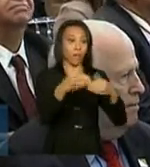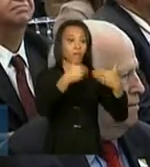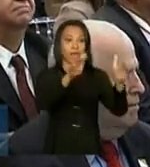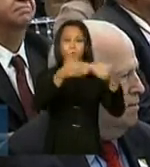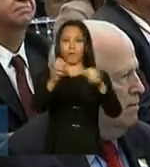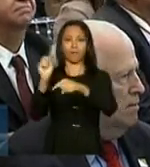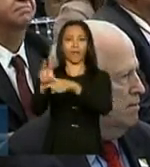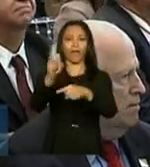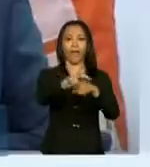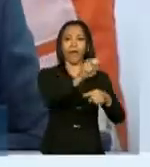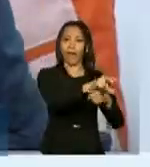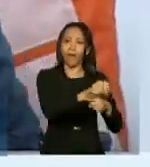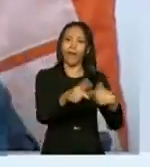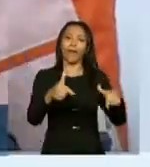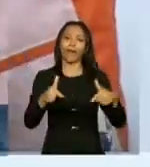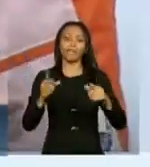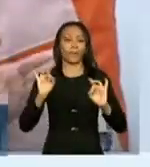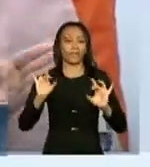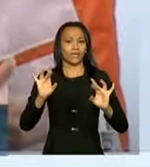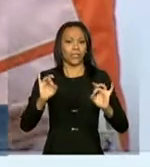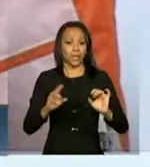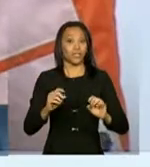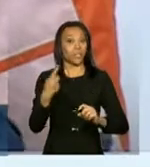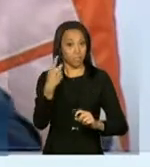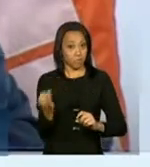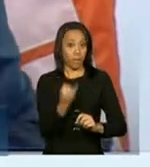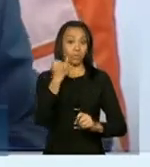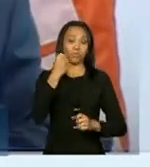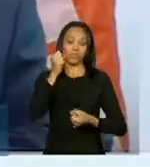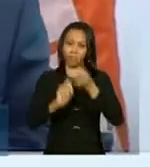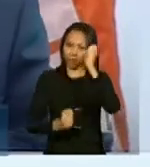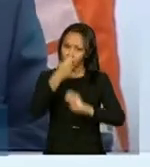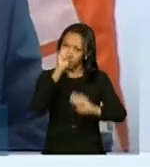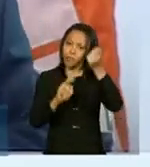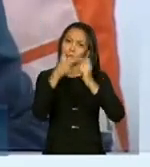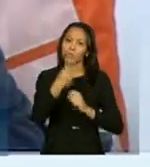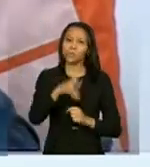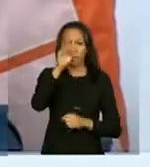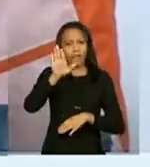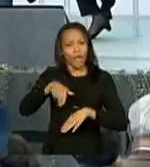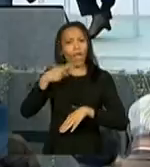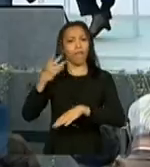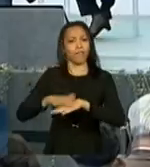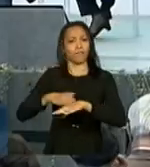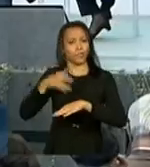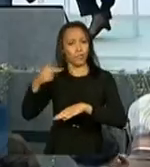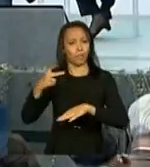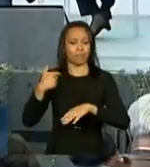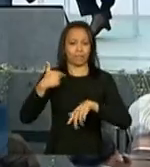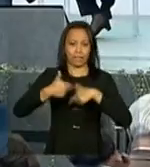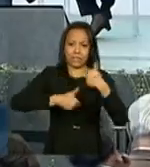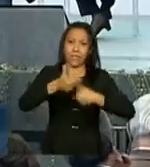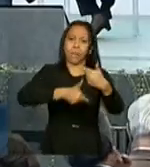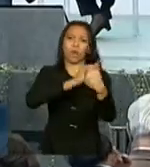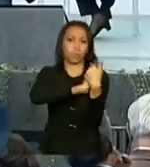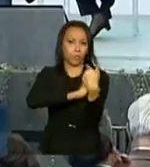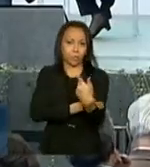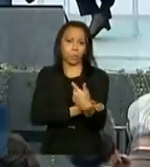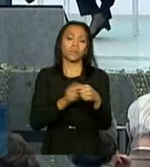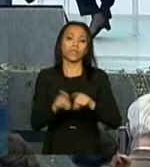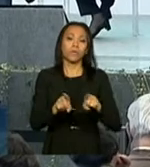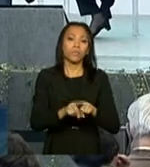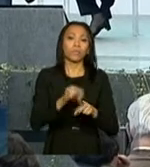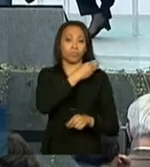tão necessários para a indústria nacional, que tem sido o trabalho de Vossa Excelência à frente da República Federativa, como também do ministro